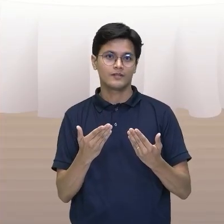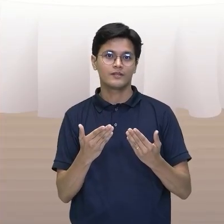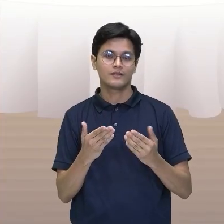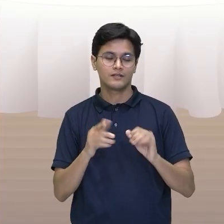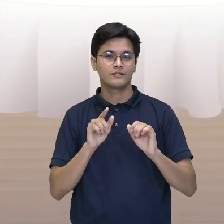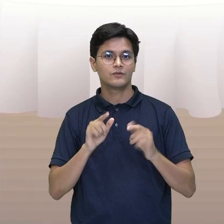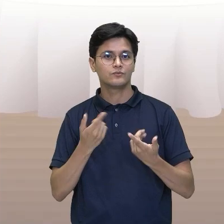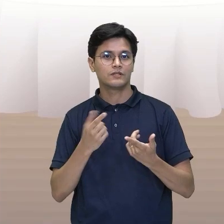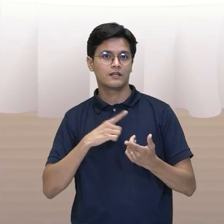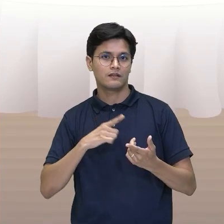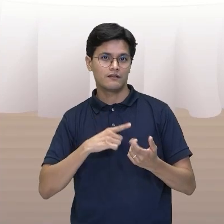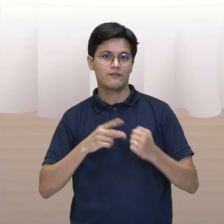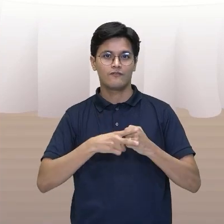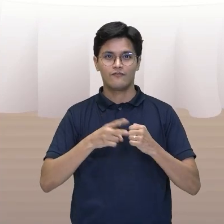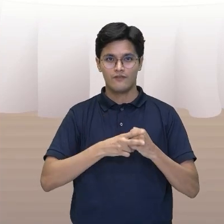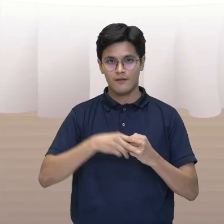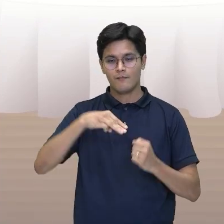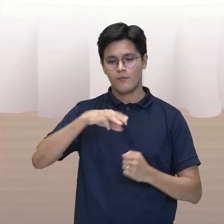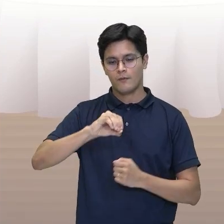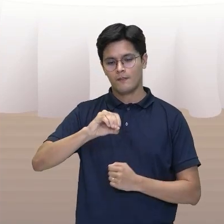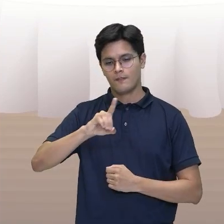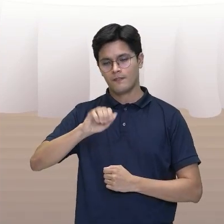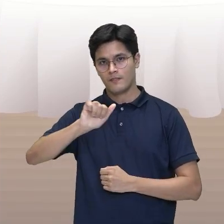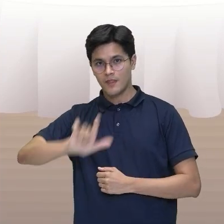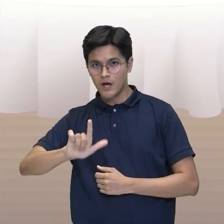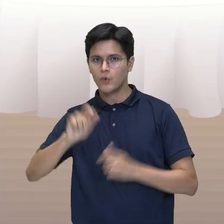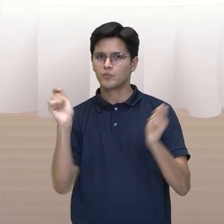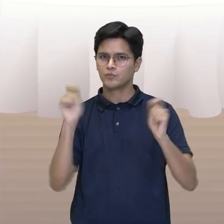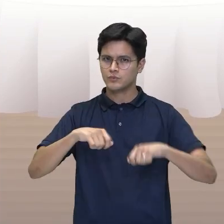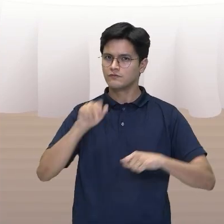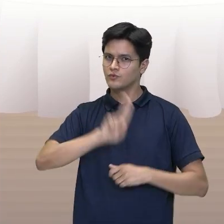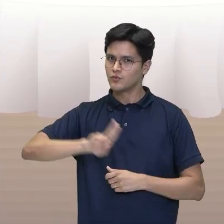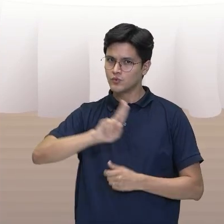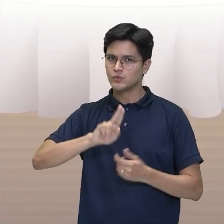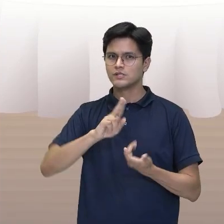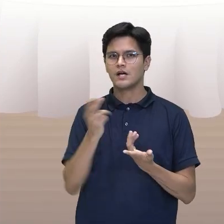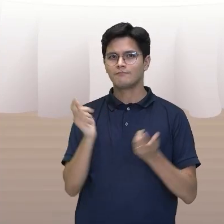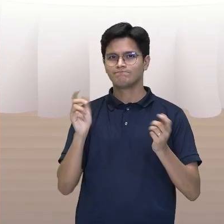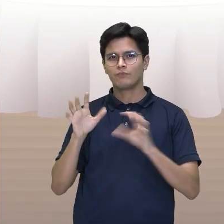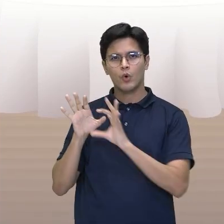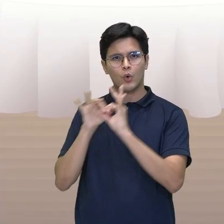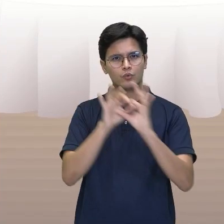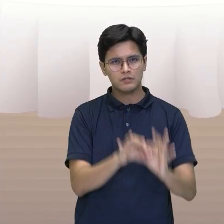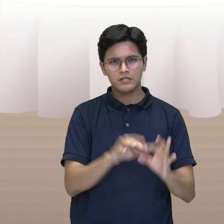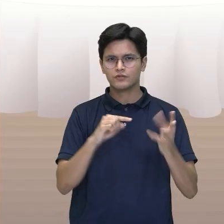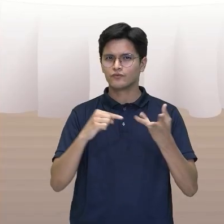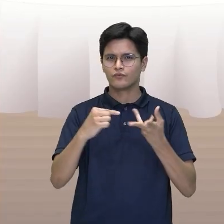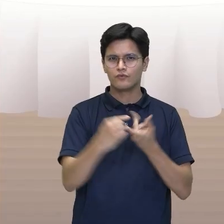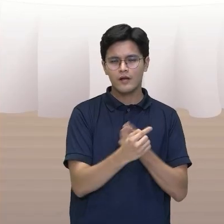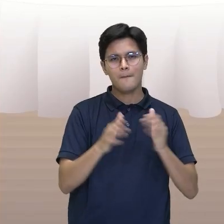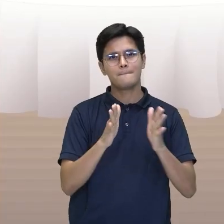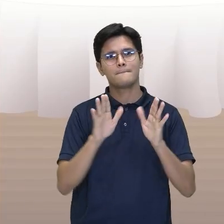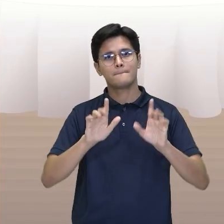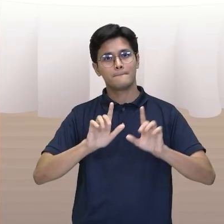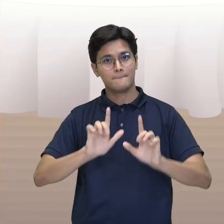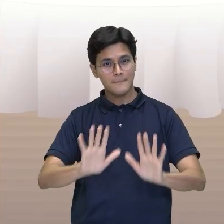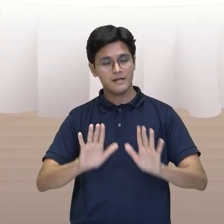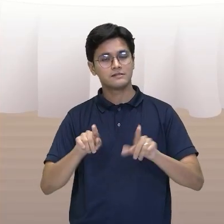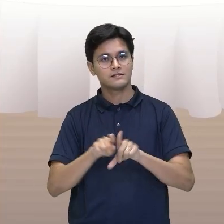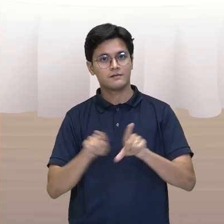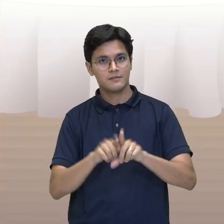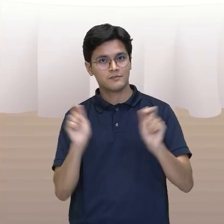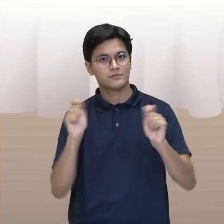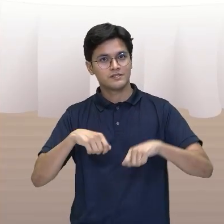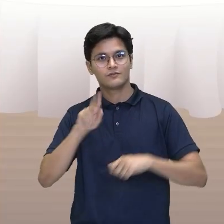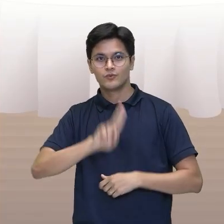em várias situações, mas ele é utilizado também nessa situação muito informal. E a depender da forma